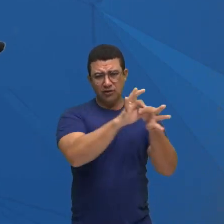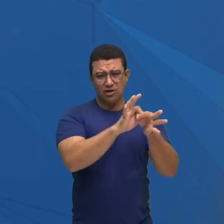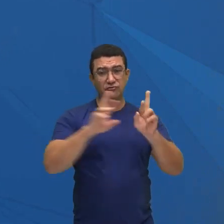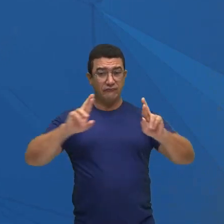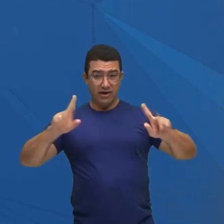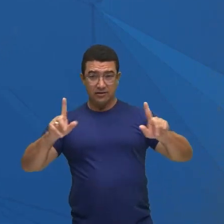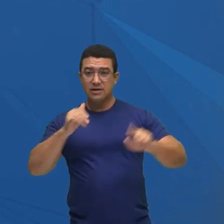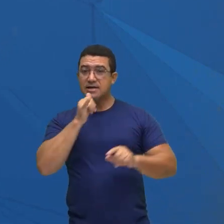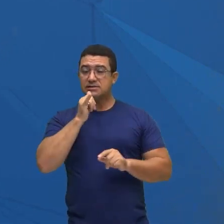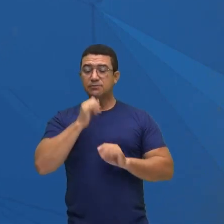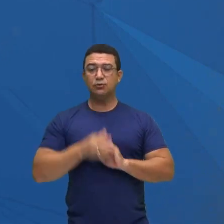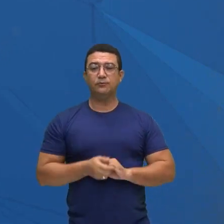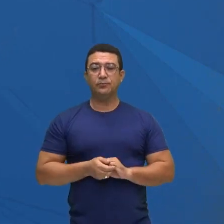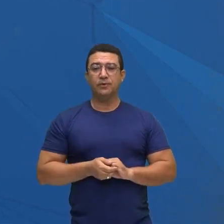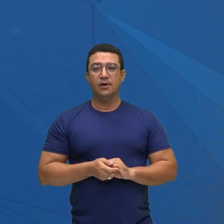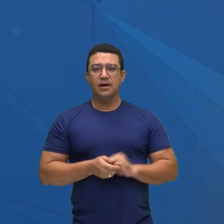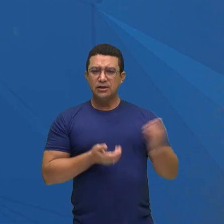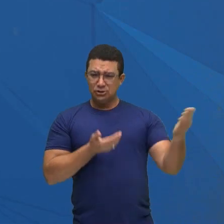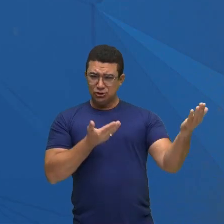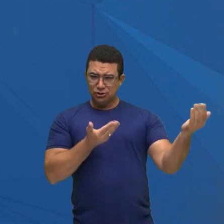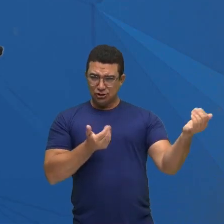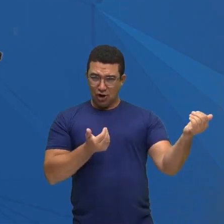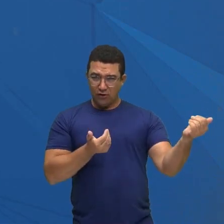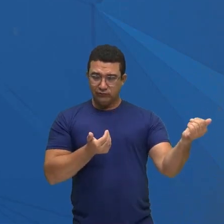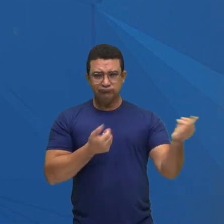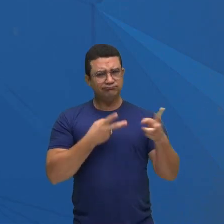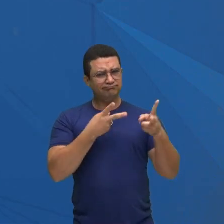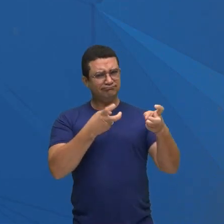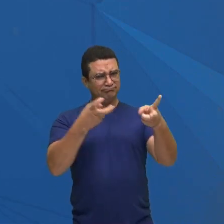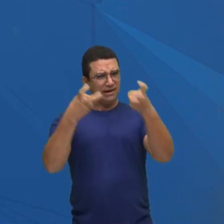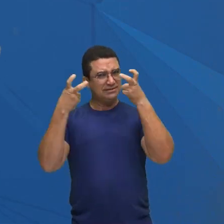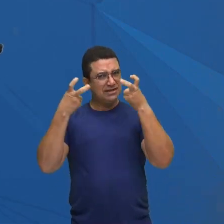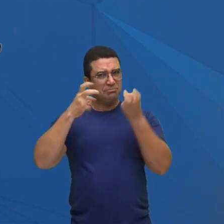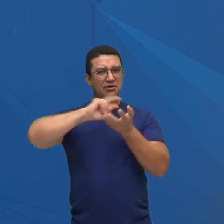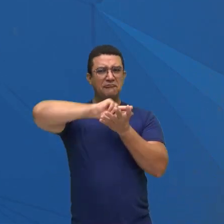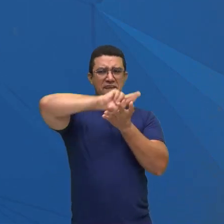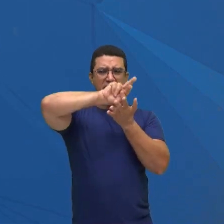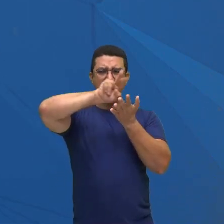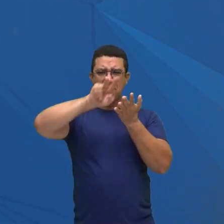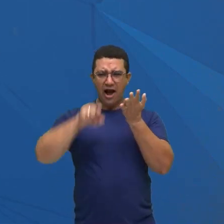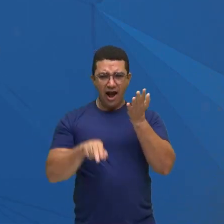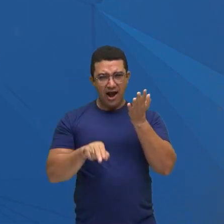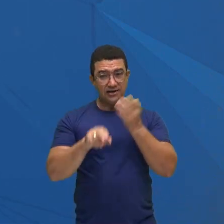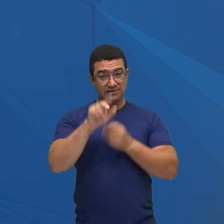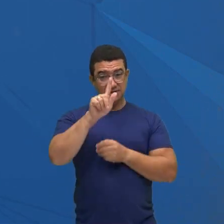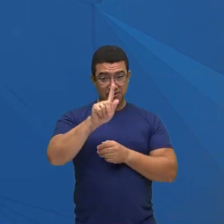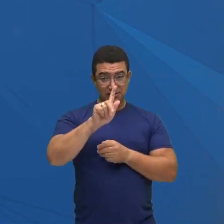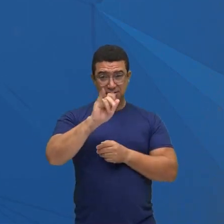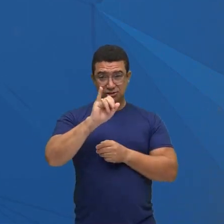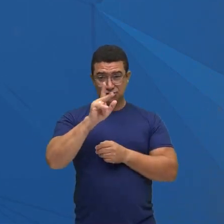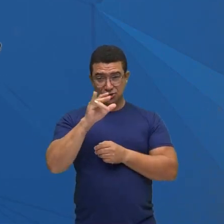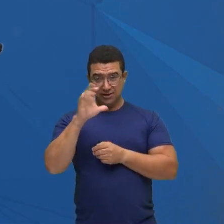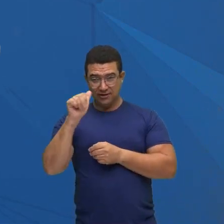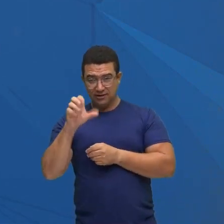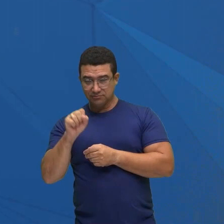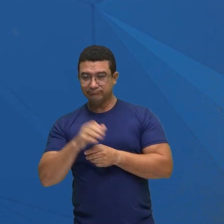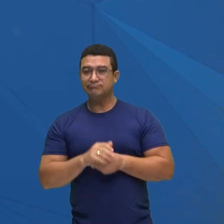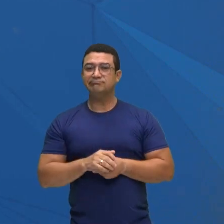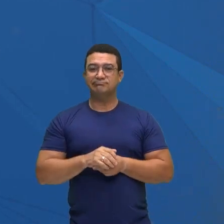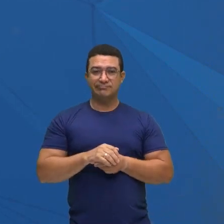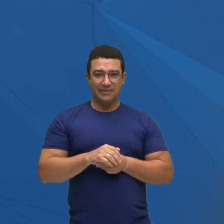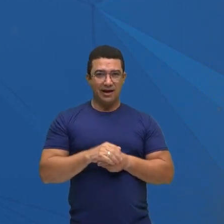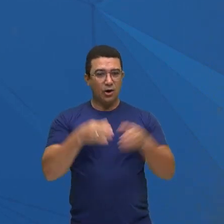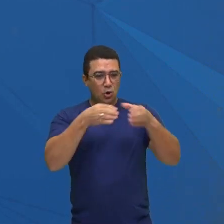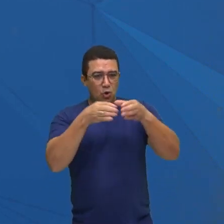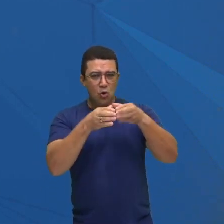por exemplo, jovens, a gente percebe muitas gírias, né? Então, se a gente classificar que os jovens, eles estão ali num grupo com